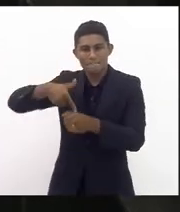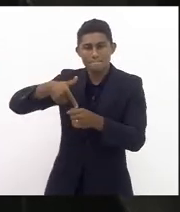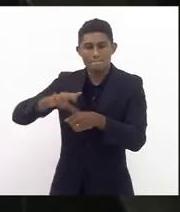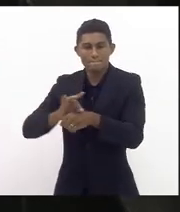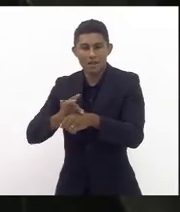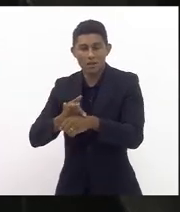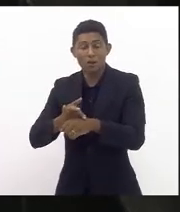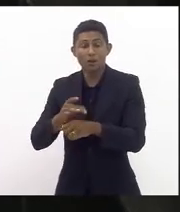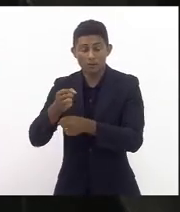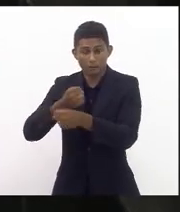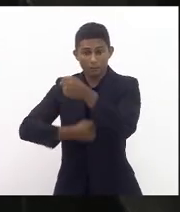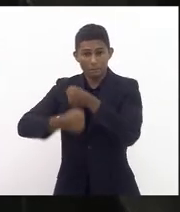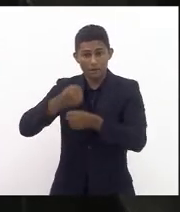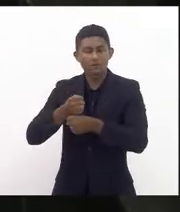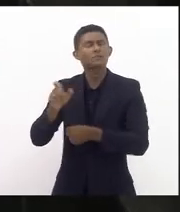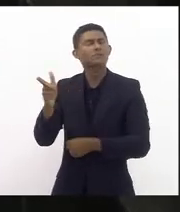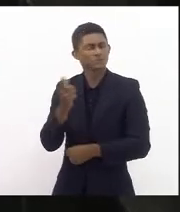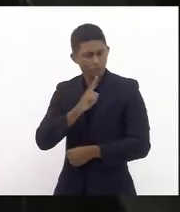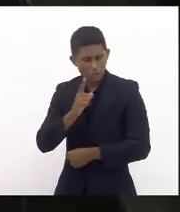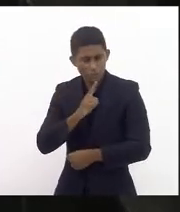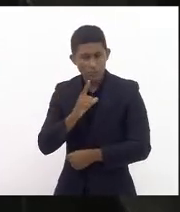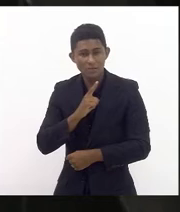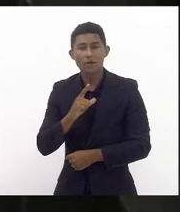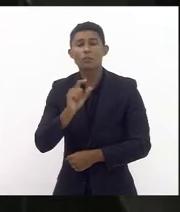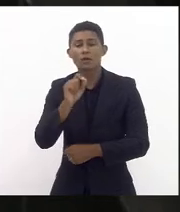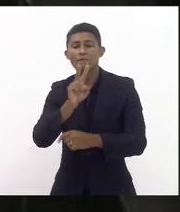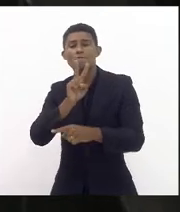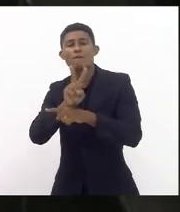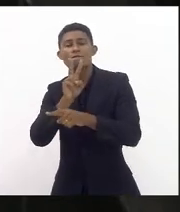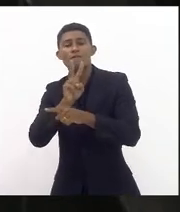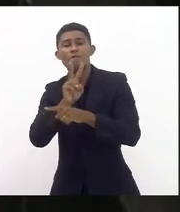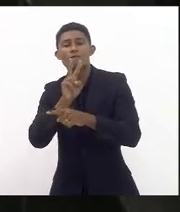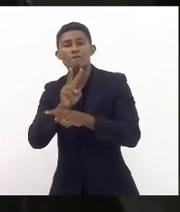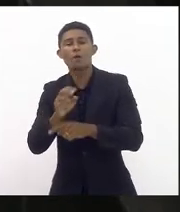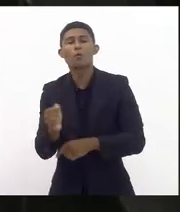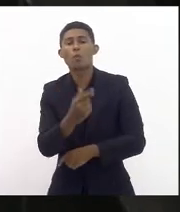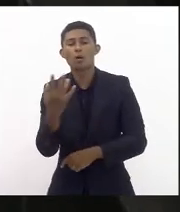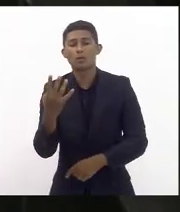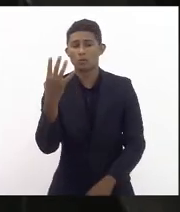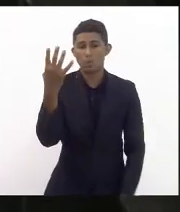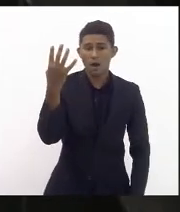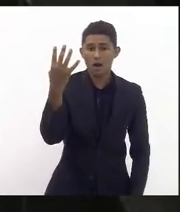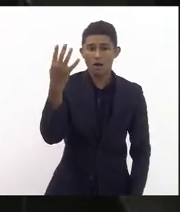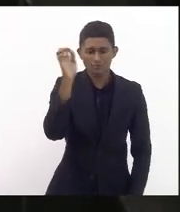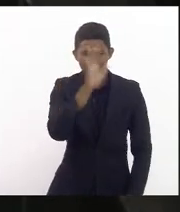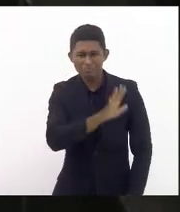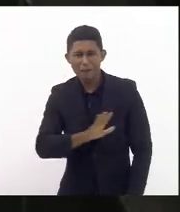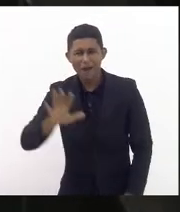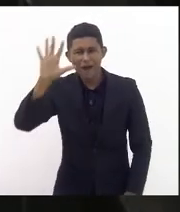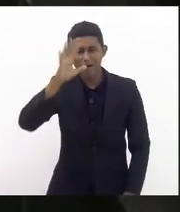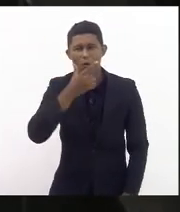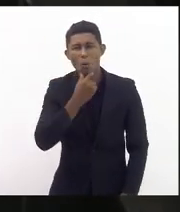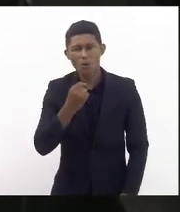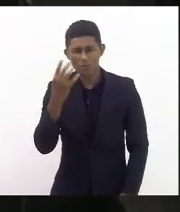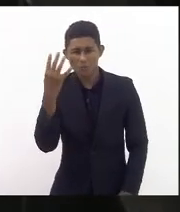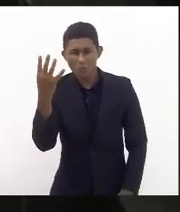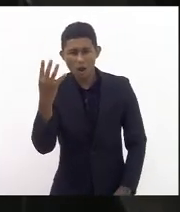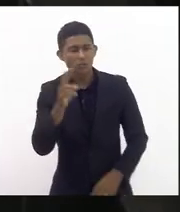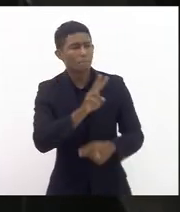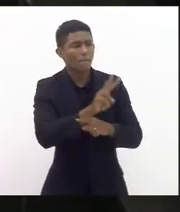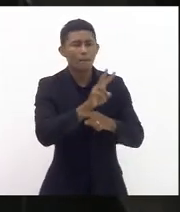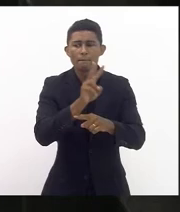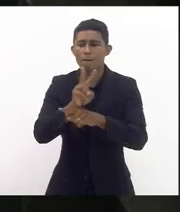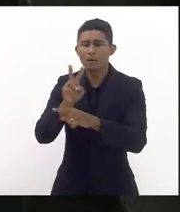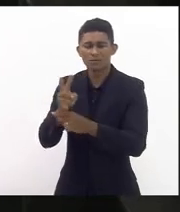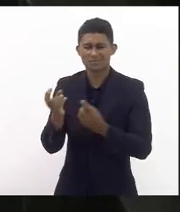o início do ano passado, de 4 fiscais para todo o território nacional, para fiscalizar como que as